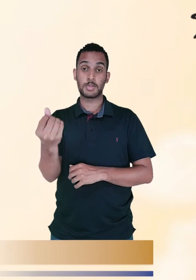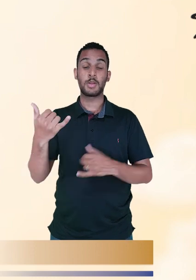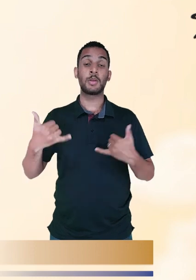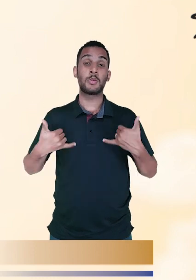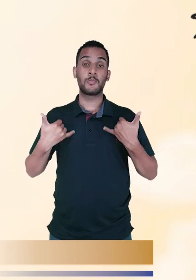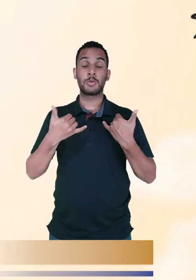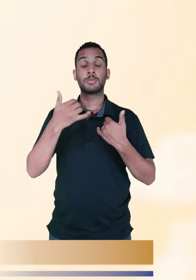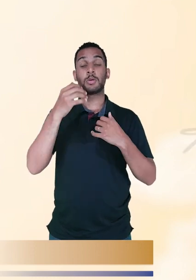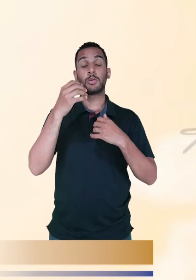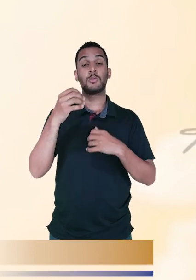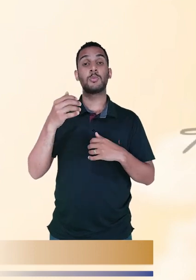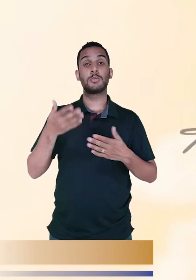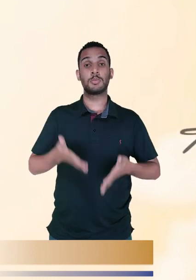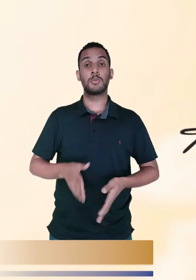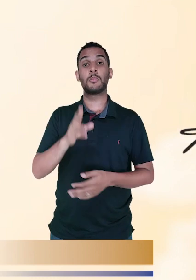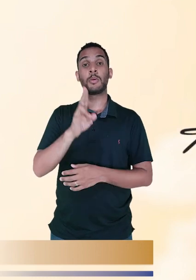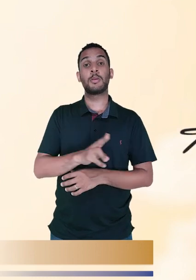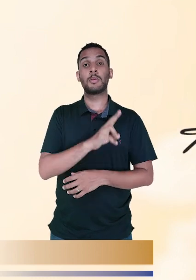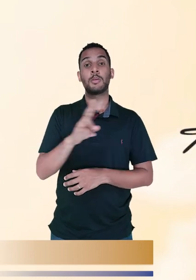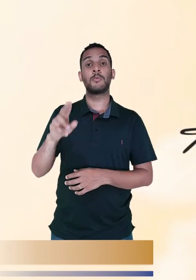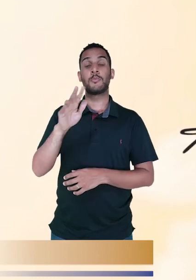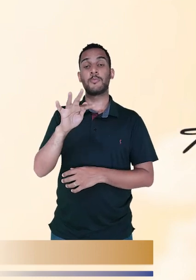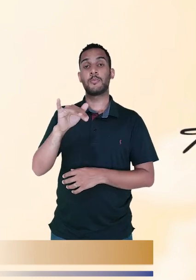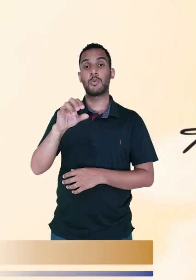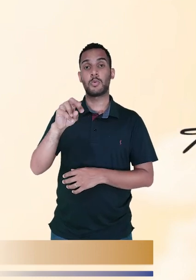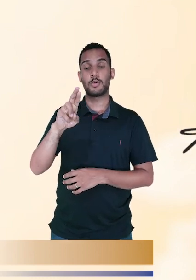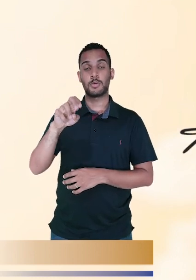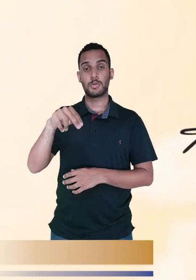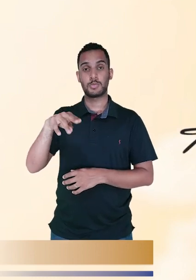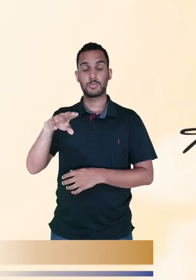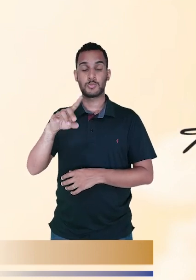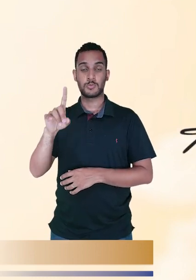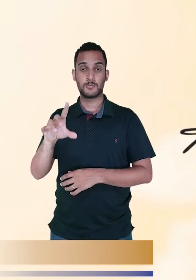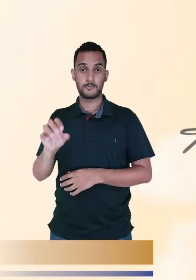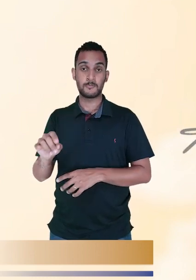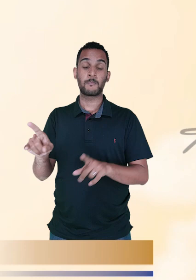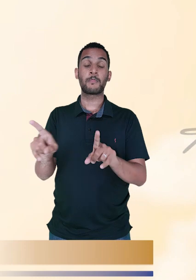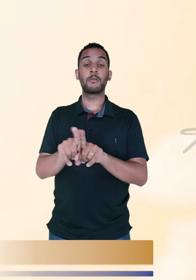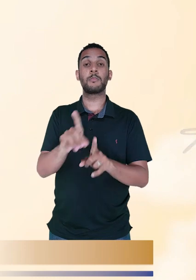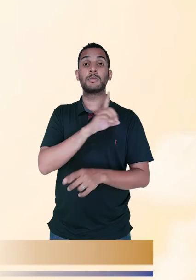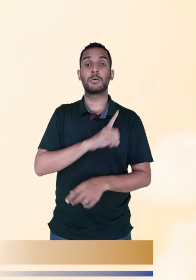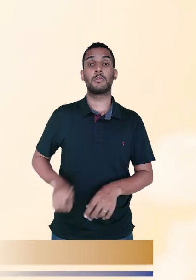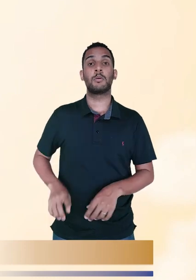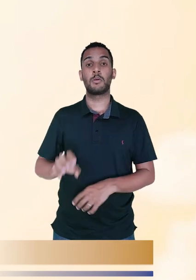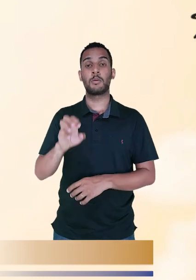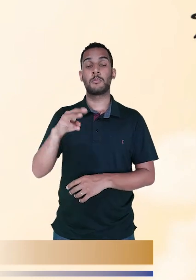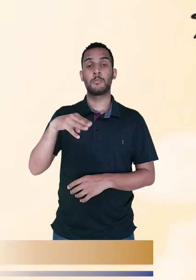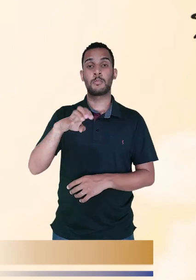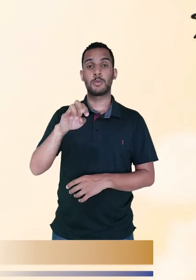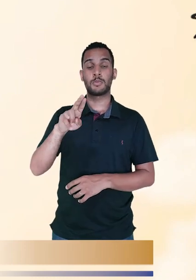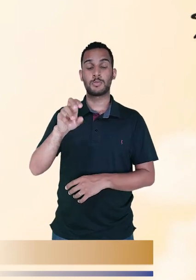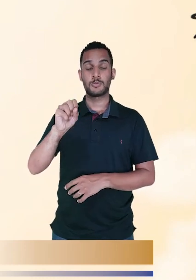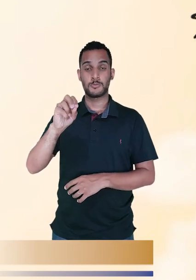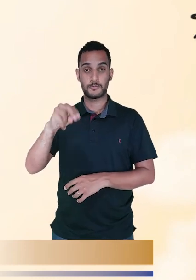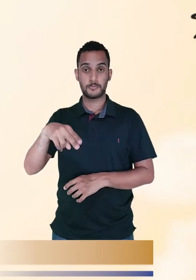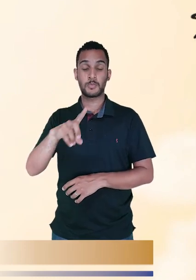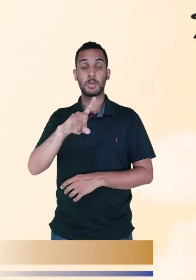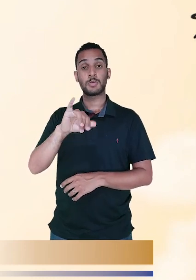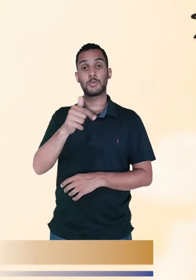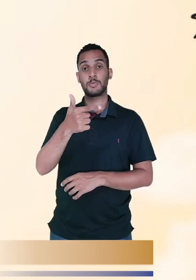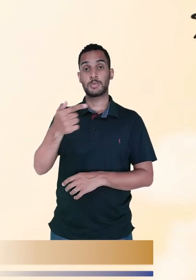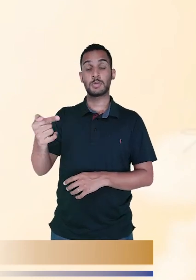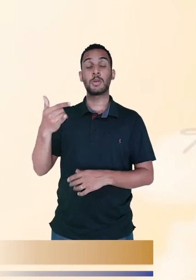aniversário natalício do padre Fiorenzo Bertoli e do diácono Hermes Araújo Dantas. E no dia 27, aniversário